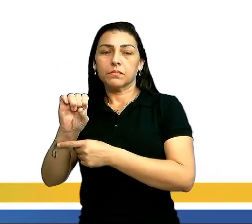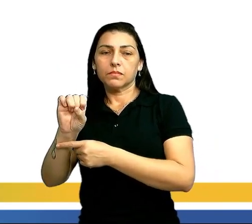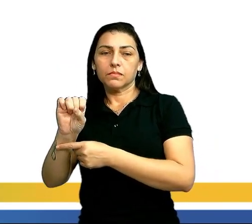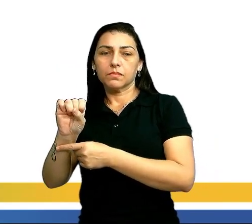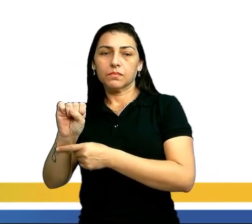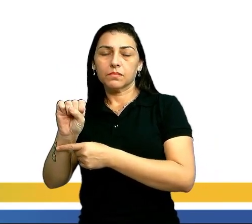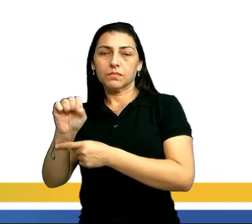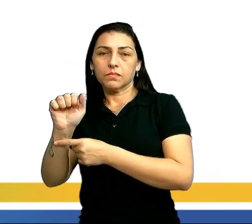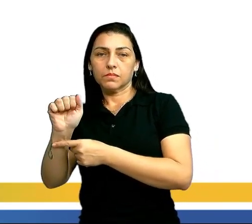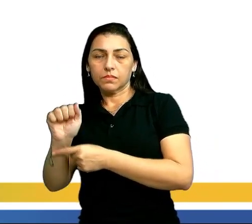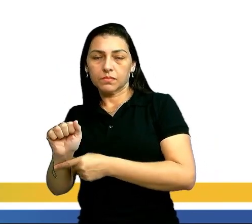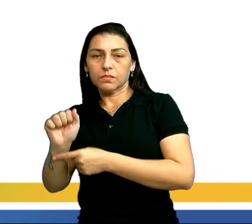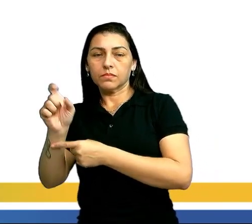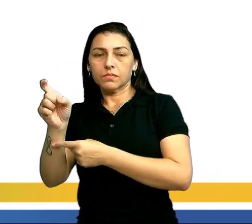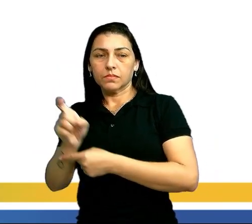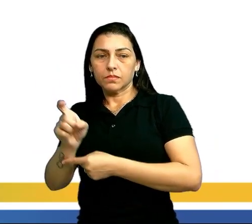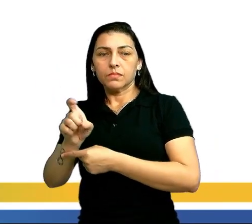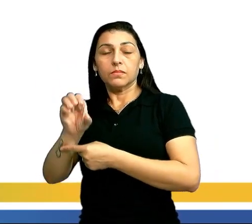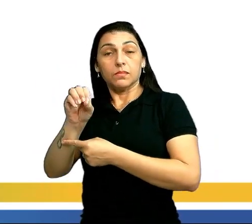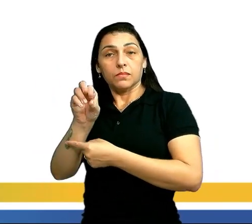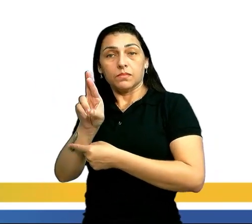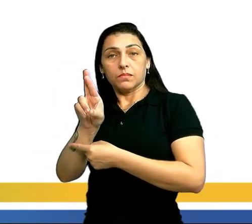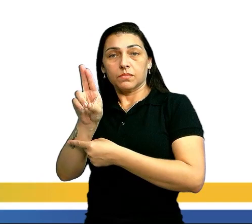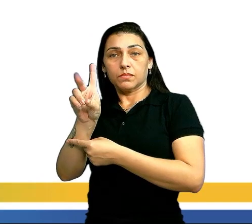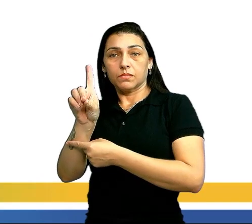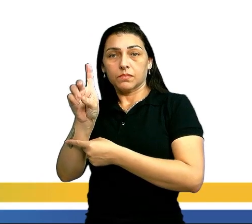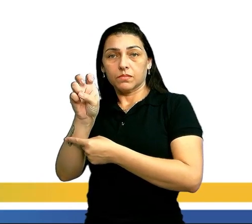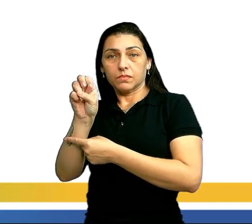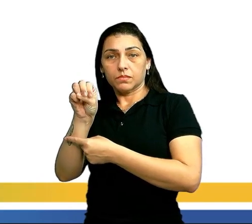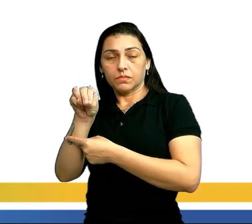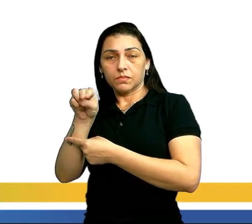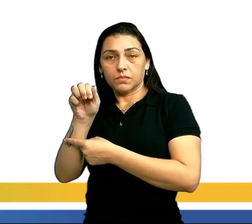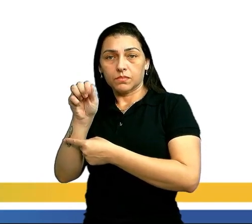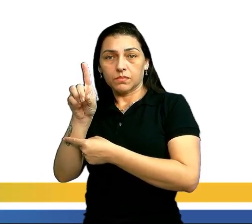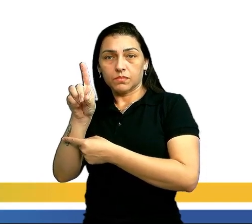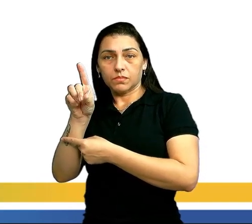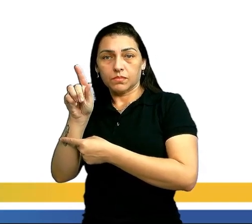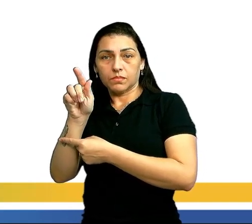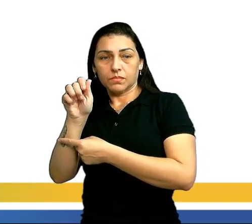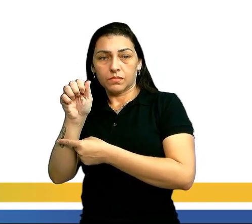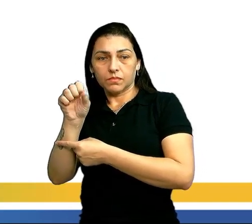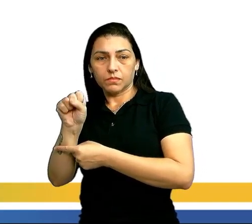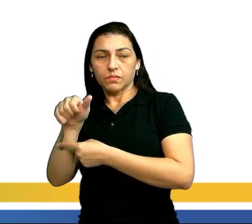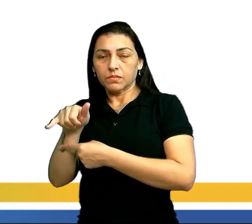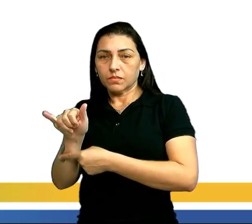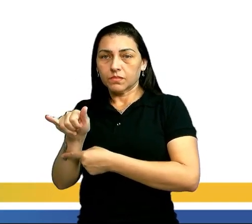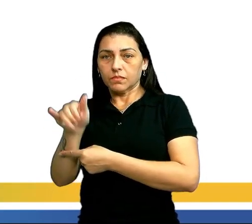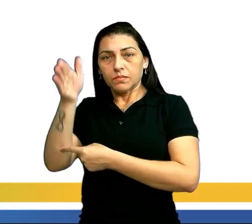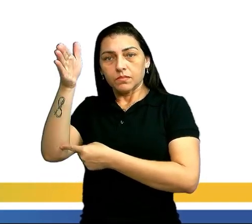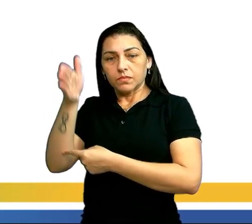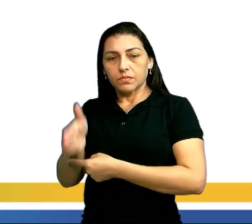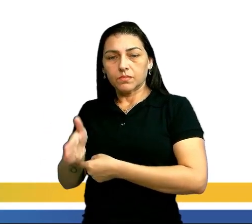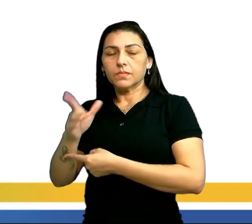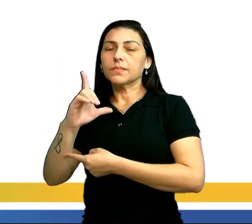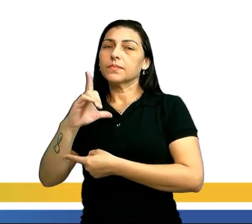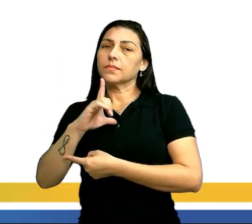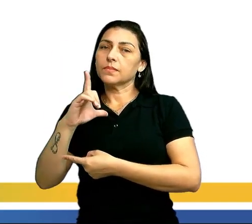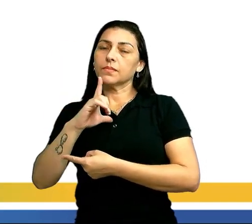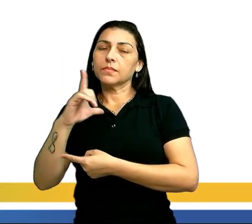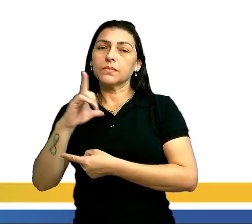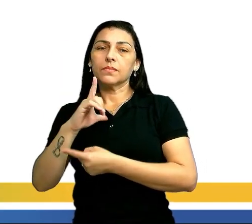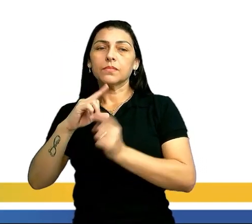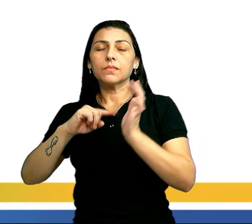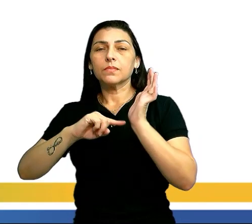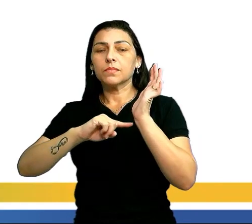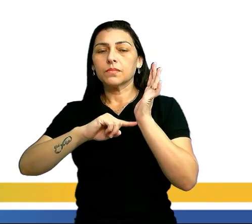x, horizontal, e as ordenadas, vertical, é o y, tá bom? E quando eu tenho um